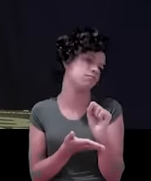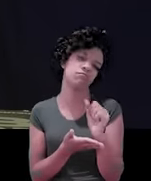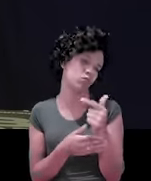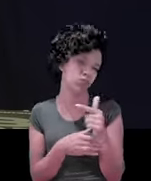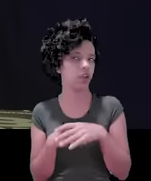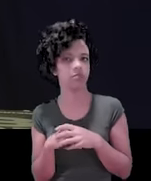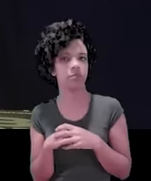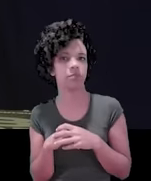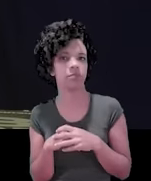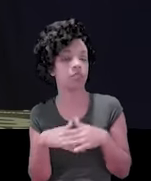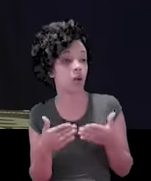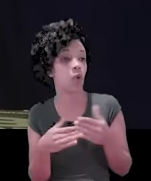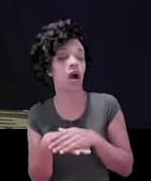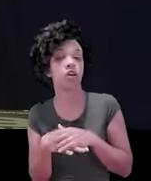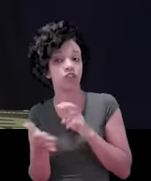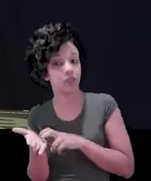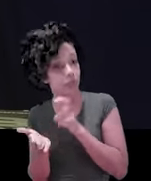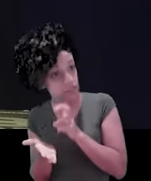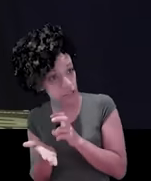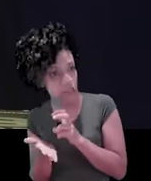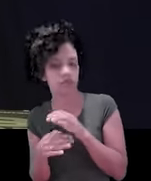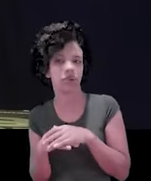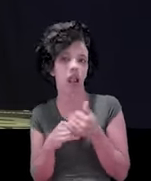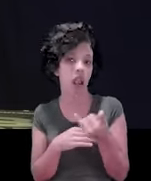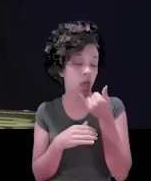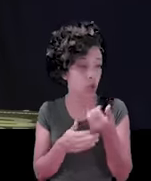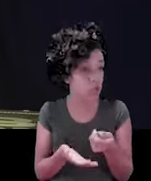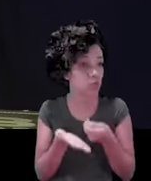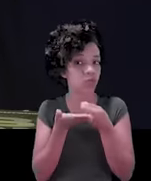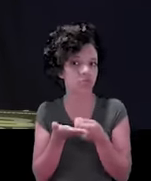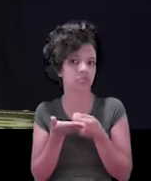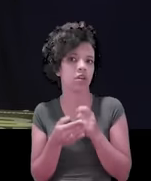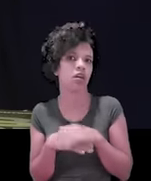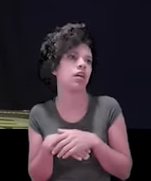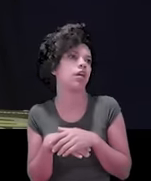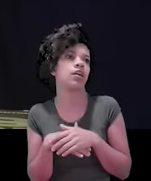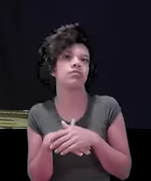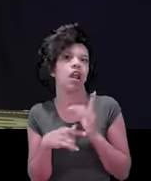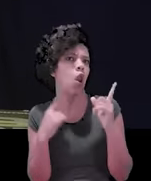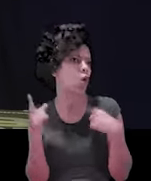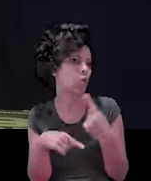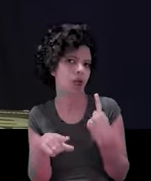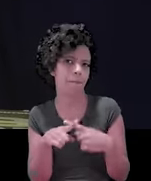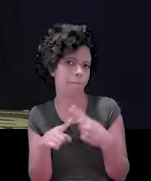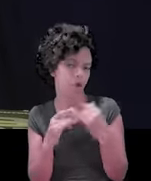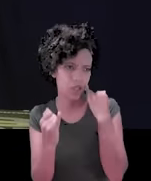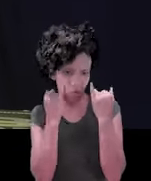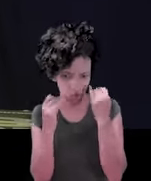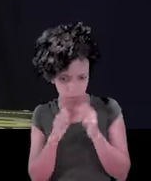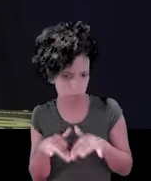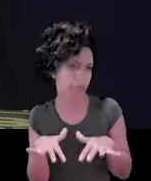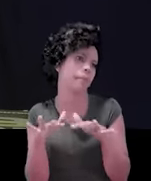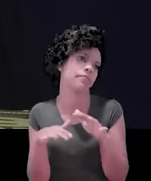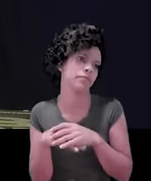de Onde eu tava bom então quando foi de manhã crente ligou o rádio de novo eu tava louco no rádio uma loucura para os que